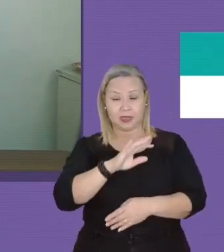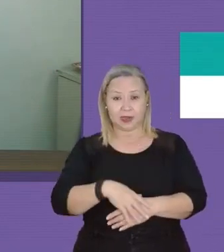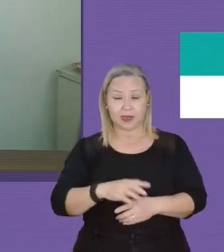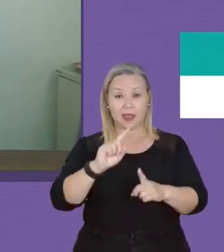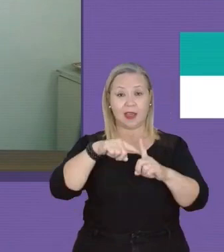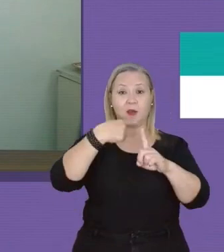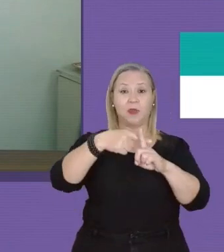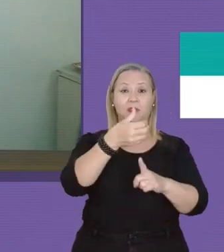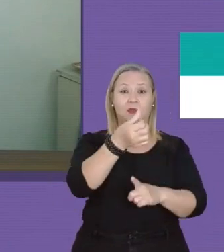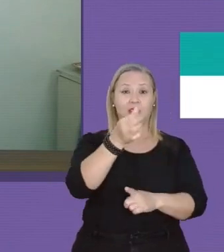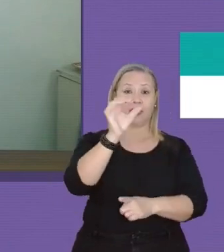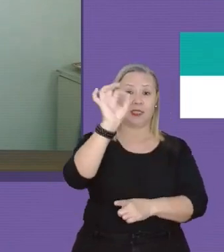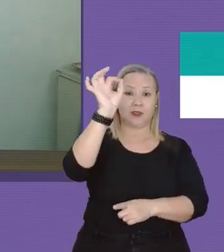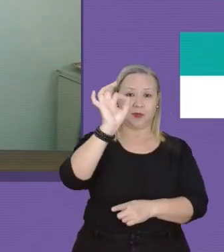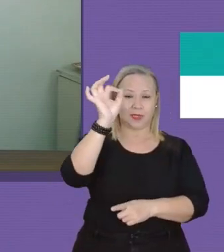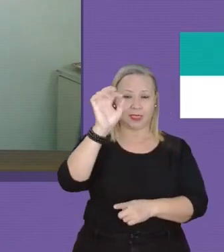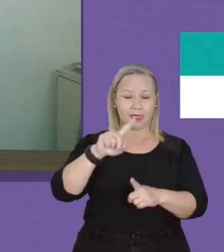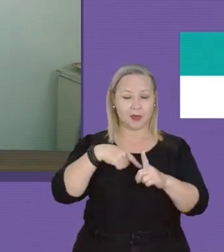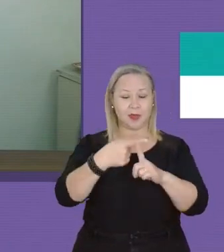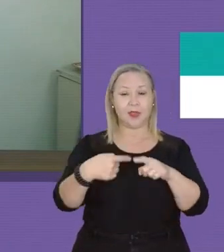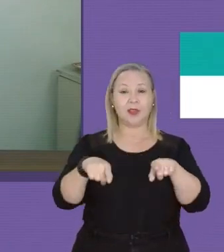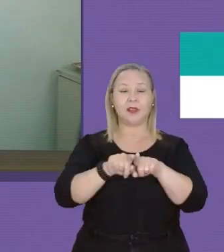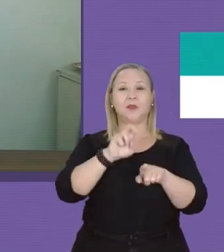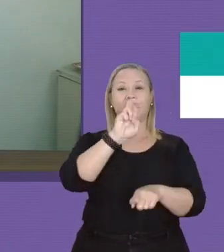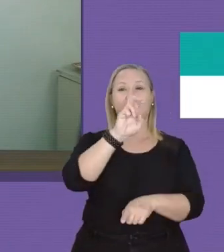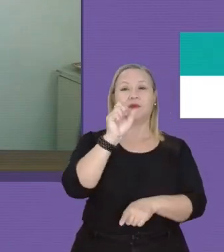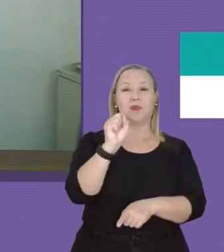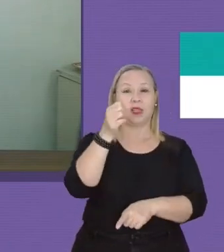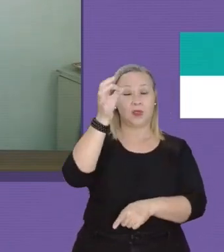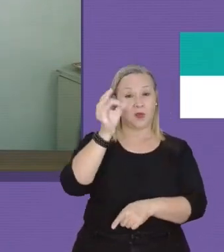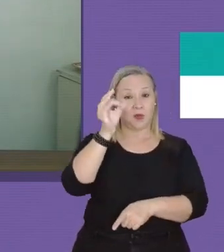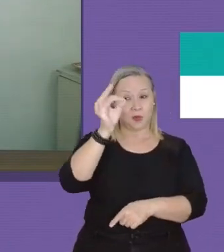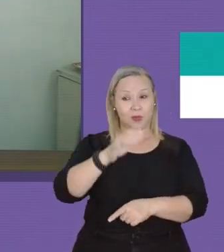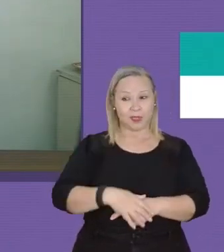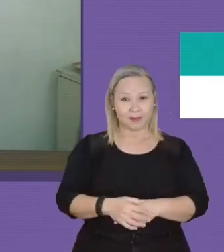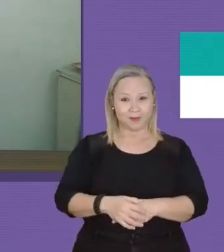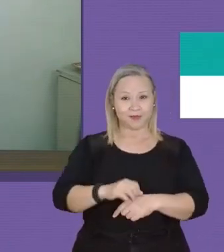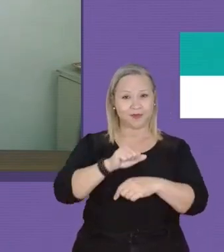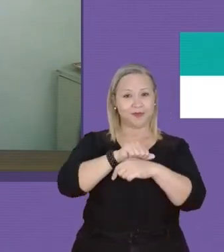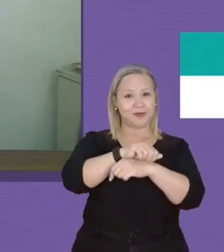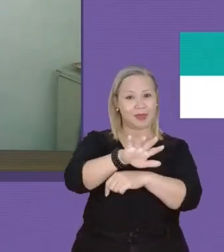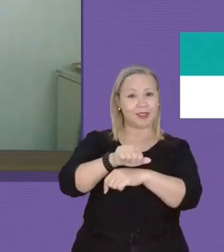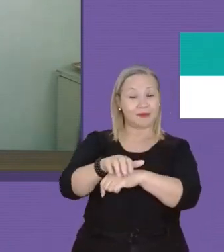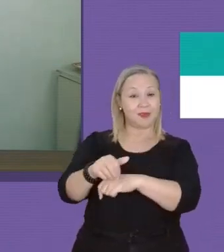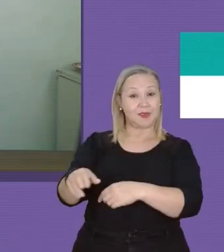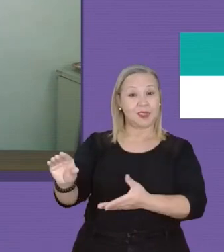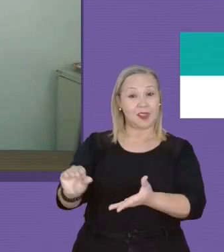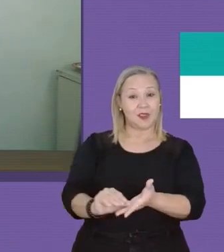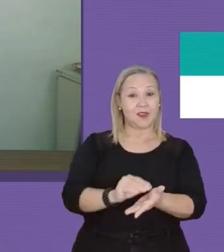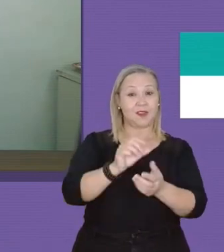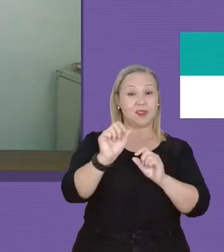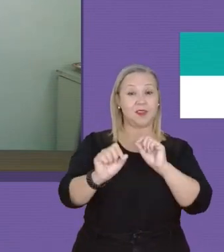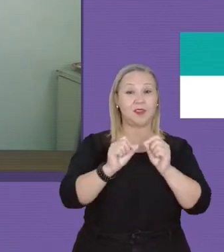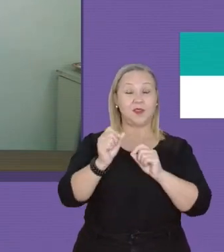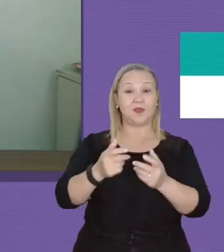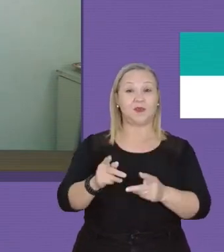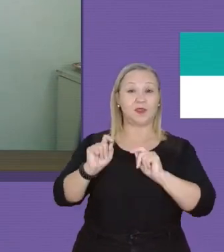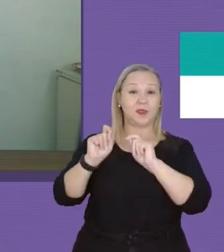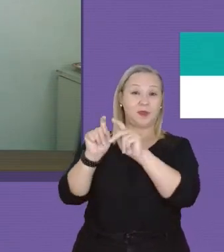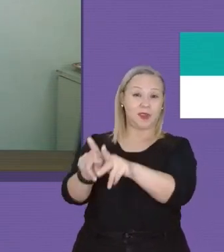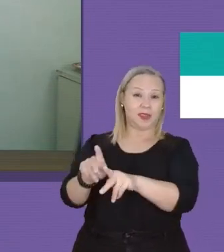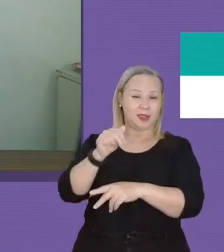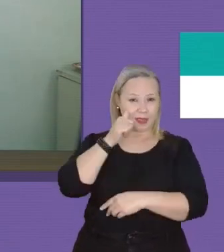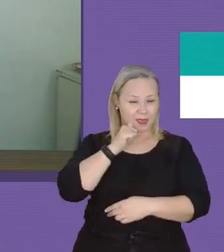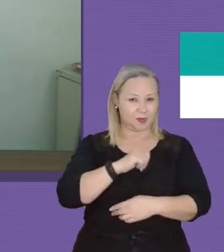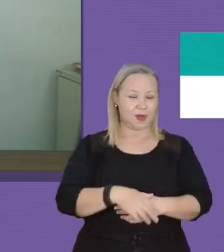E aumentou também em 58% a distribuição de recursos da Previdência às